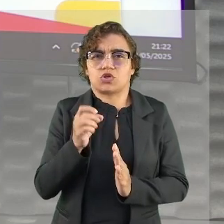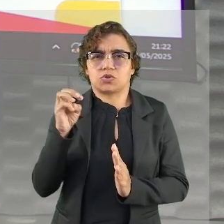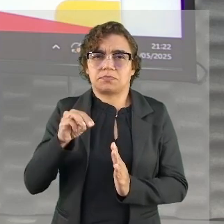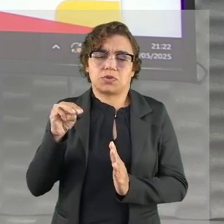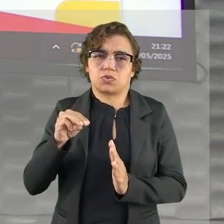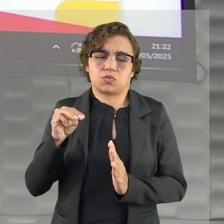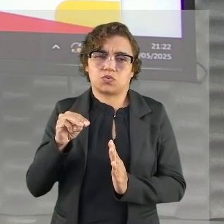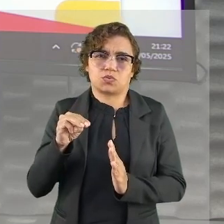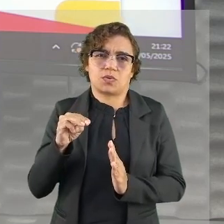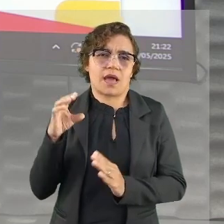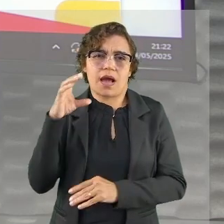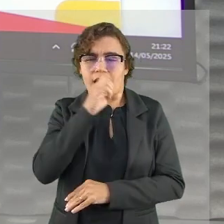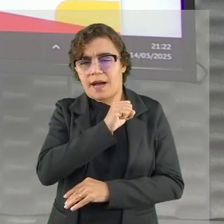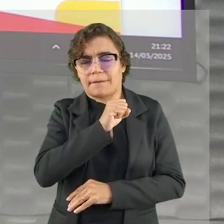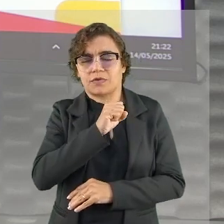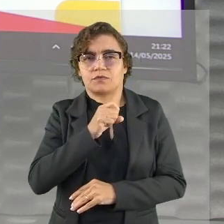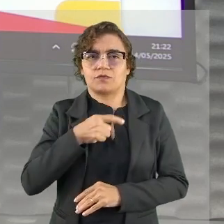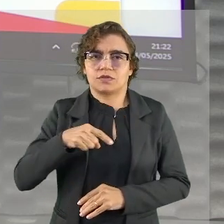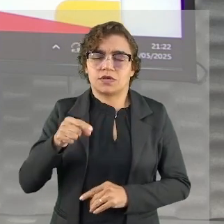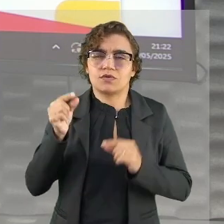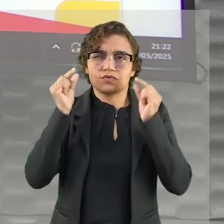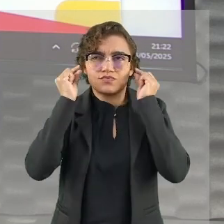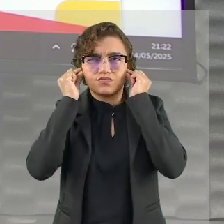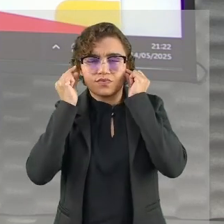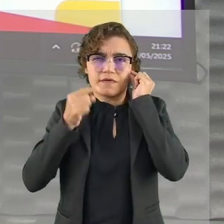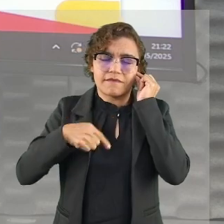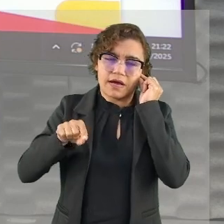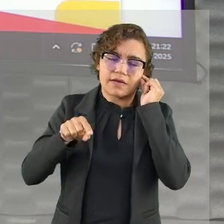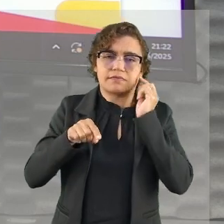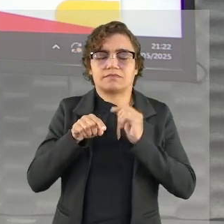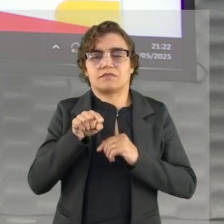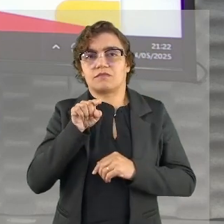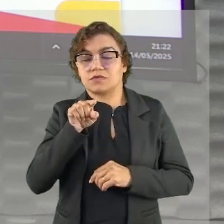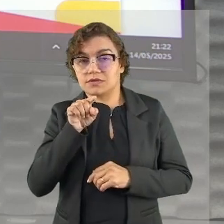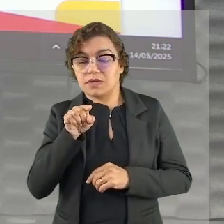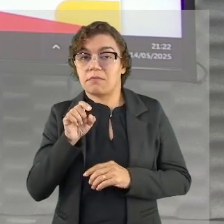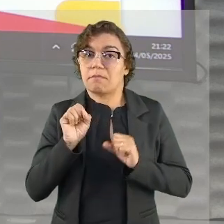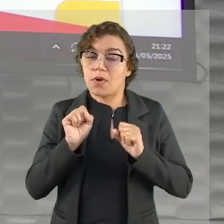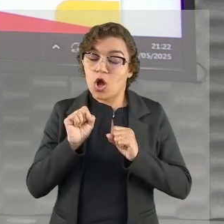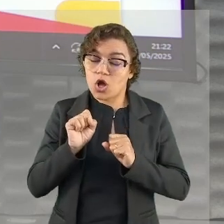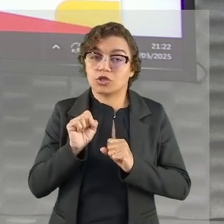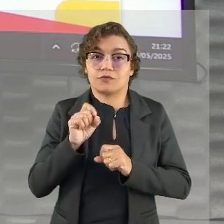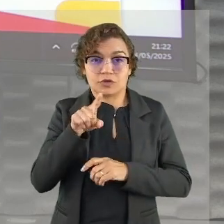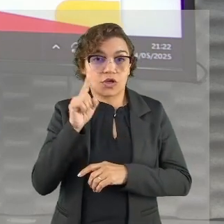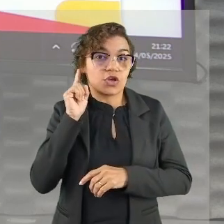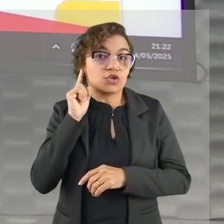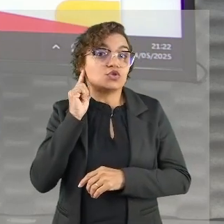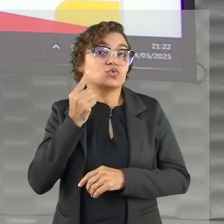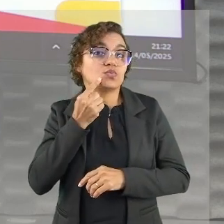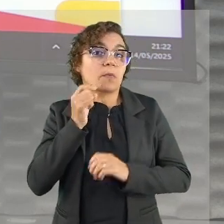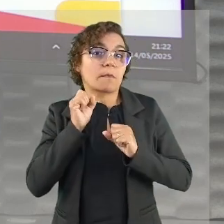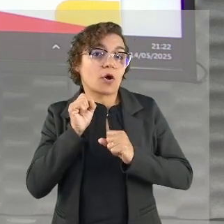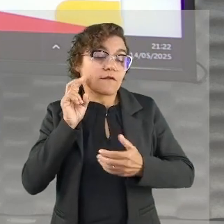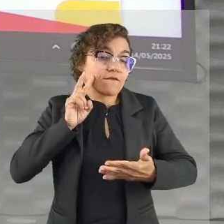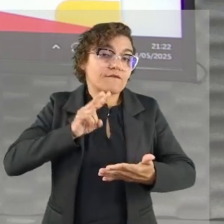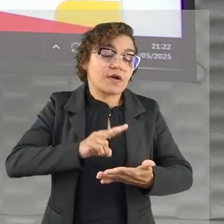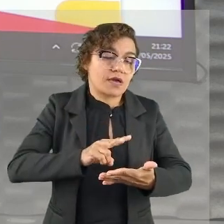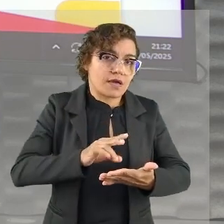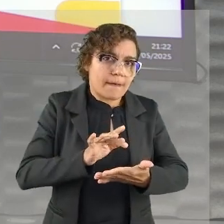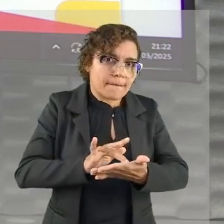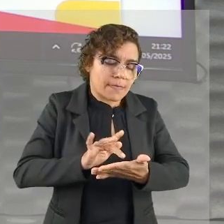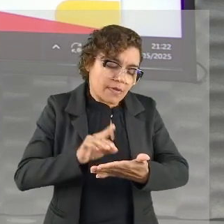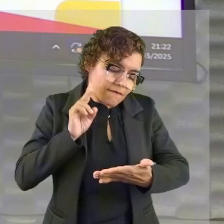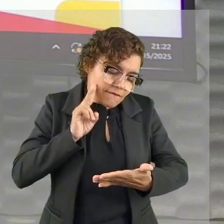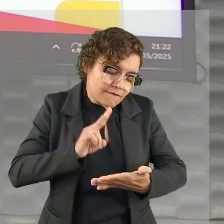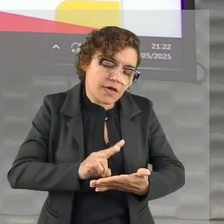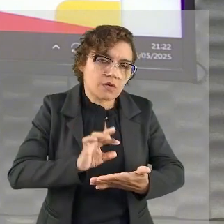para a padaria, ó. Coloca o fone aqui e vai ouvindo a aula, tá? Não vacila, tá? Todas essas aulas estão lá na plataforma Gonçalves